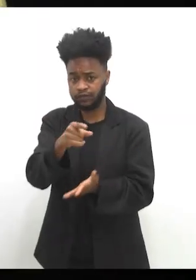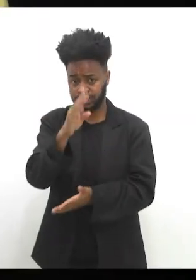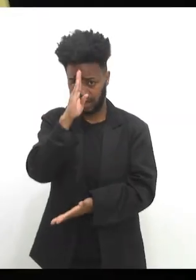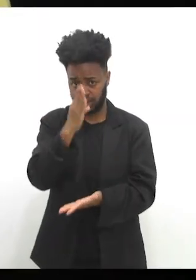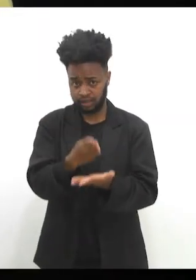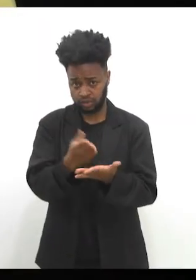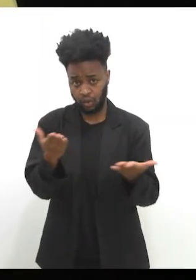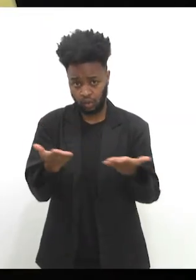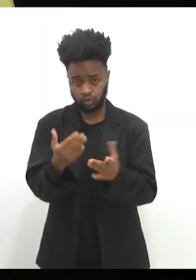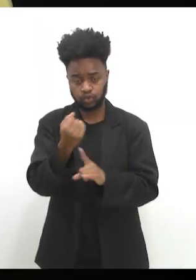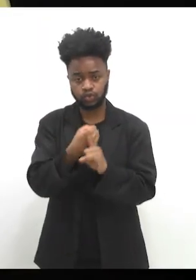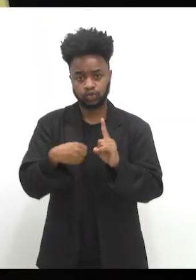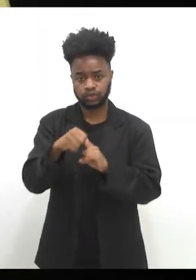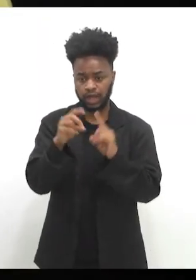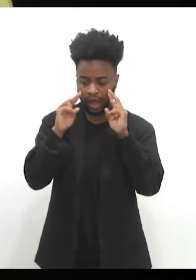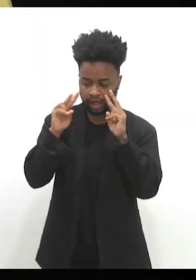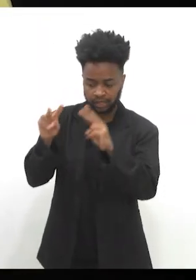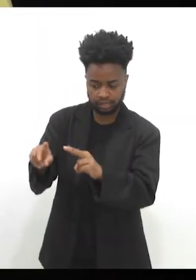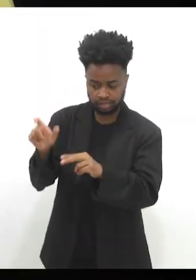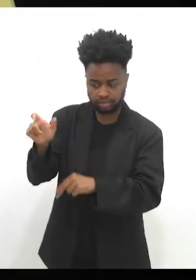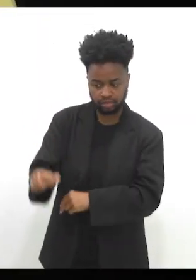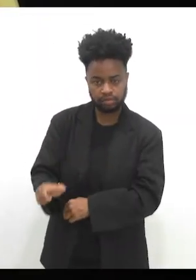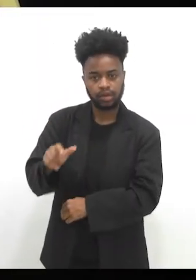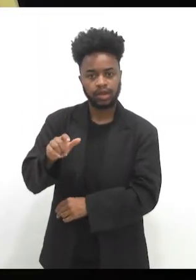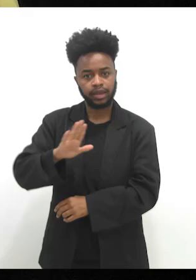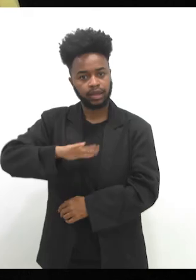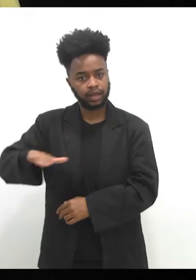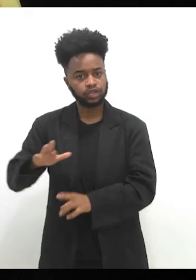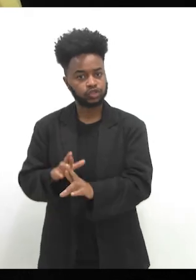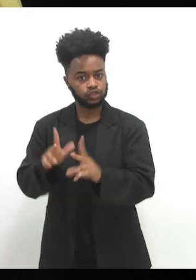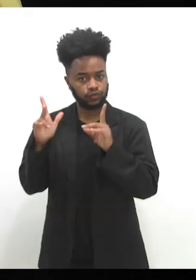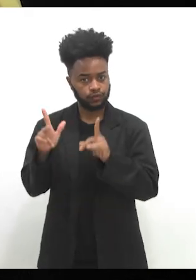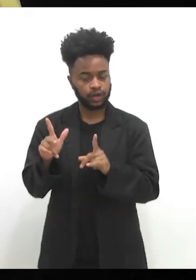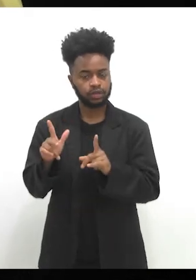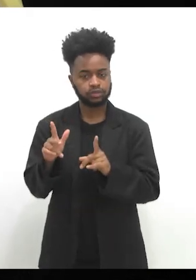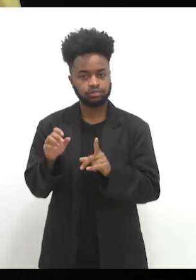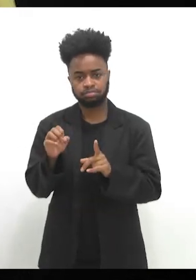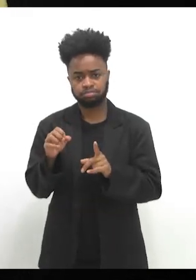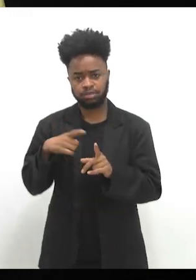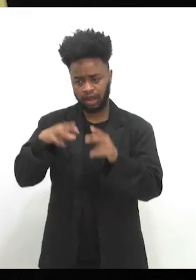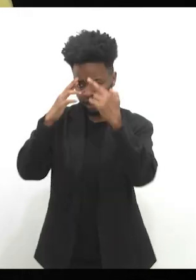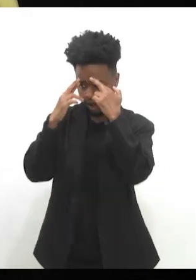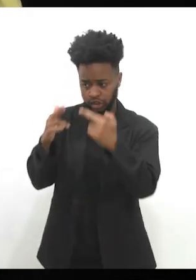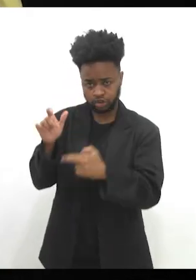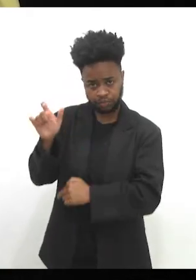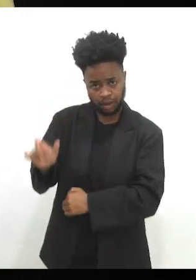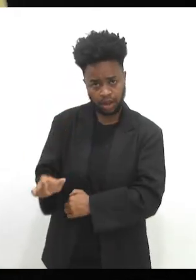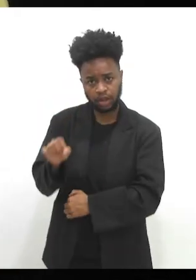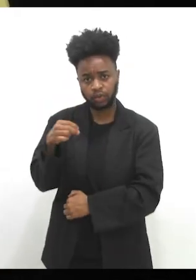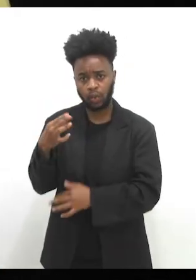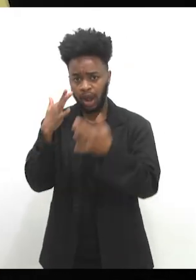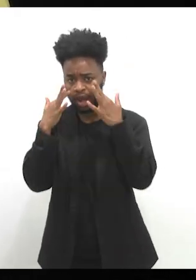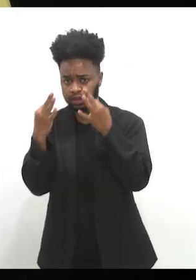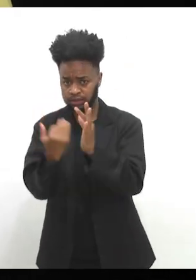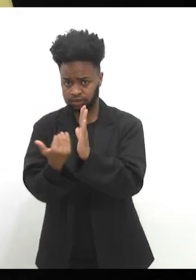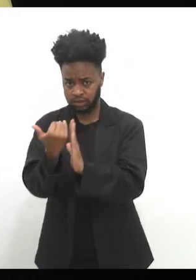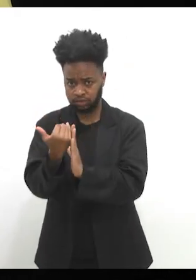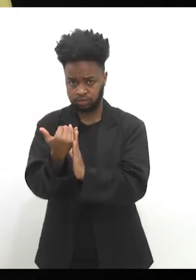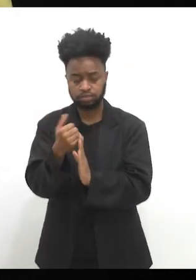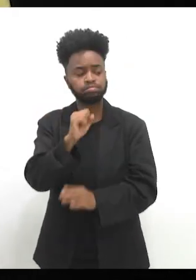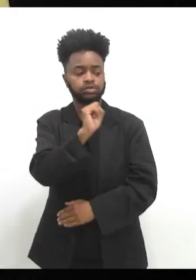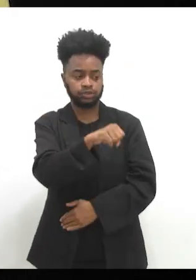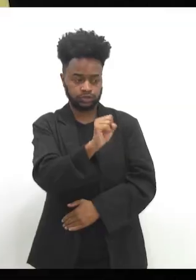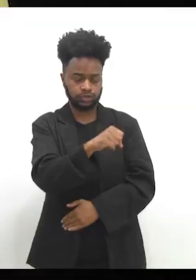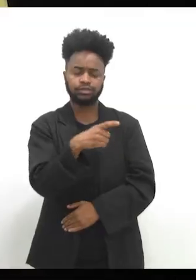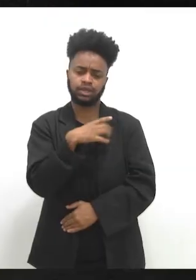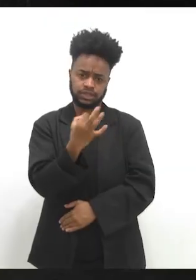hoje já olha a criança e o adolescente com outro olhar, tem uma um maior respeito, uma maior atenção por Sim,